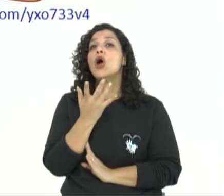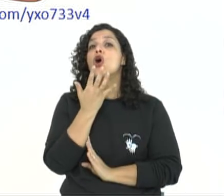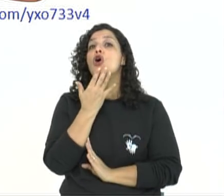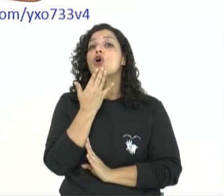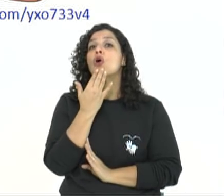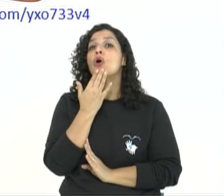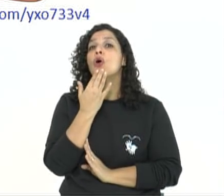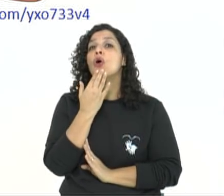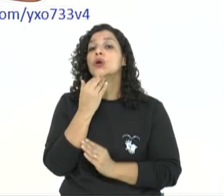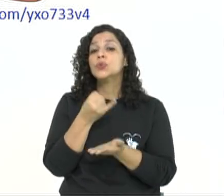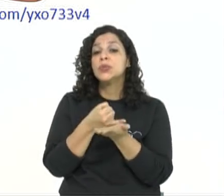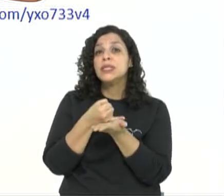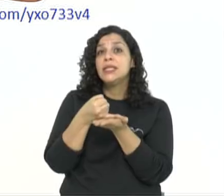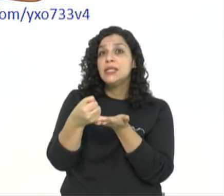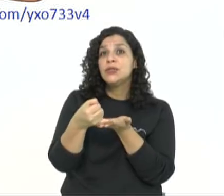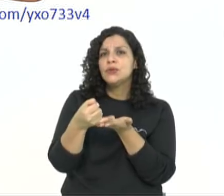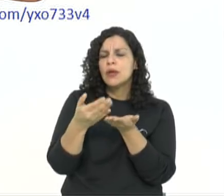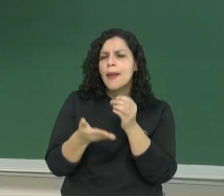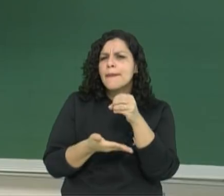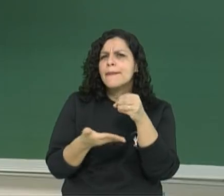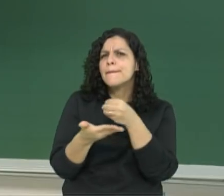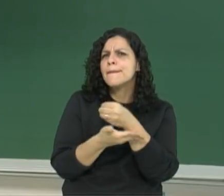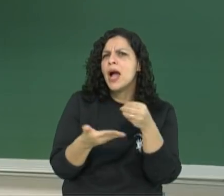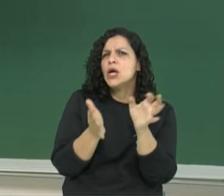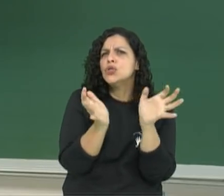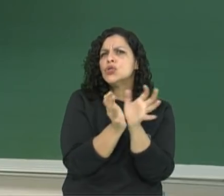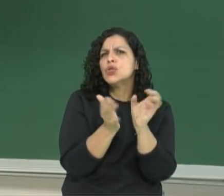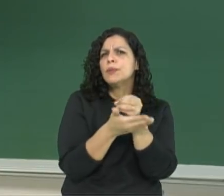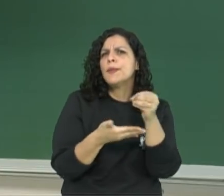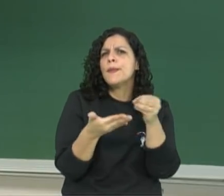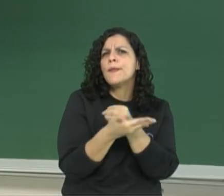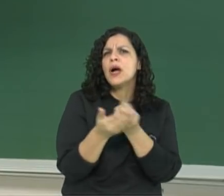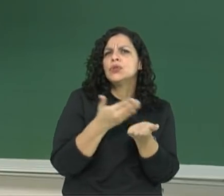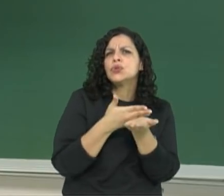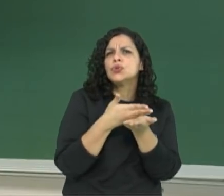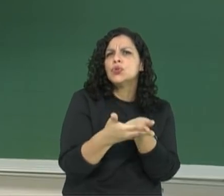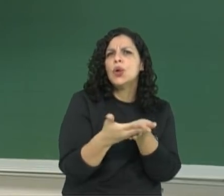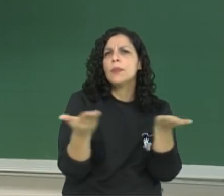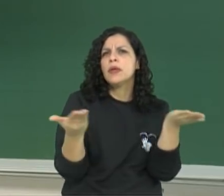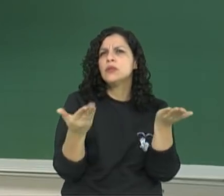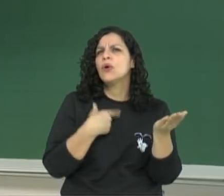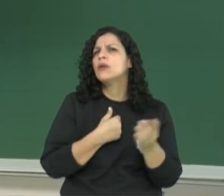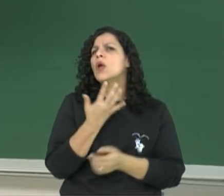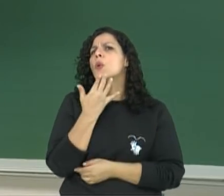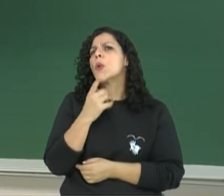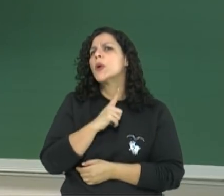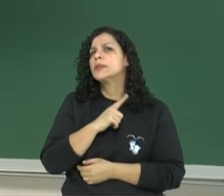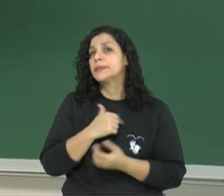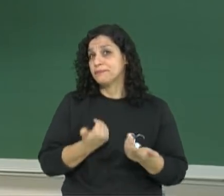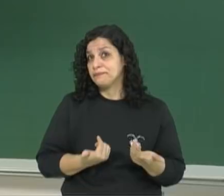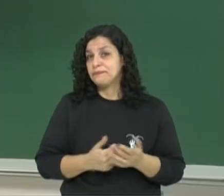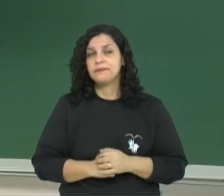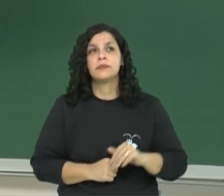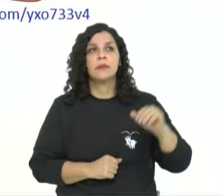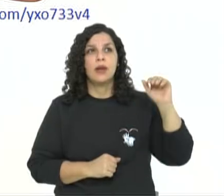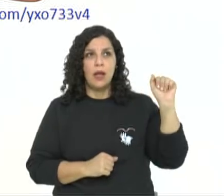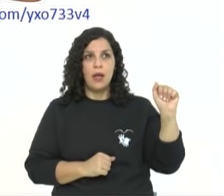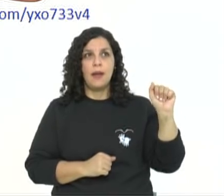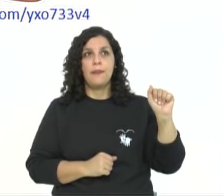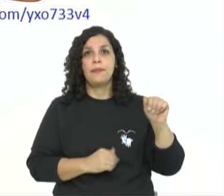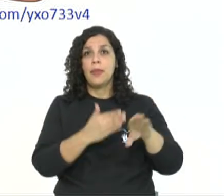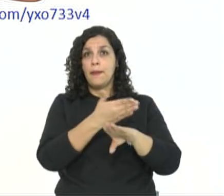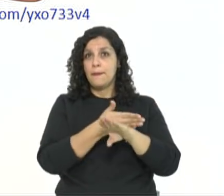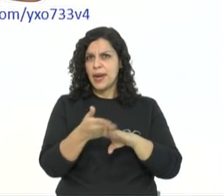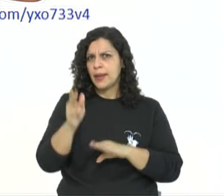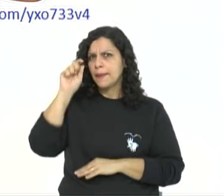cores dos iniciantes? Lembra aquele primeiro nível que estava bem lá no alto da nossa tabelinha? A, branca